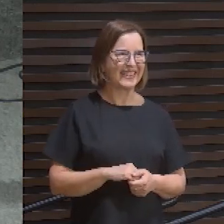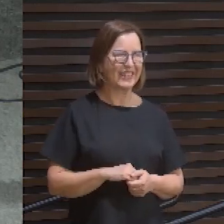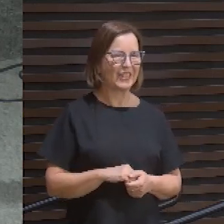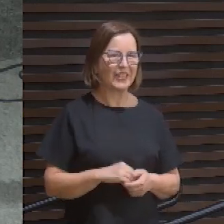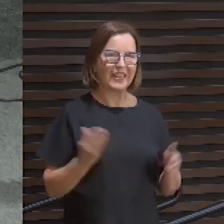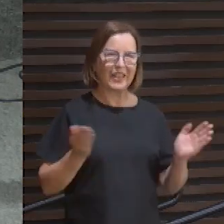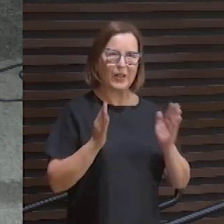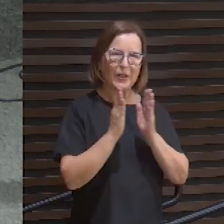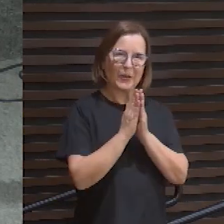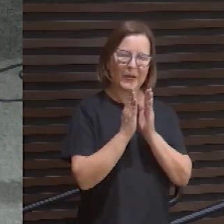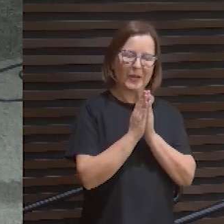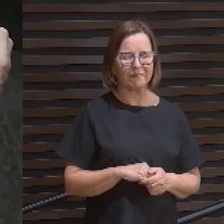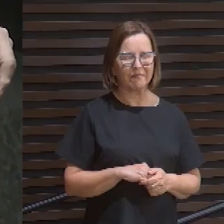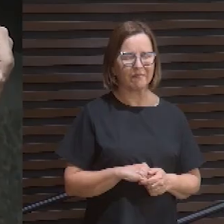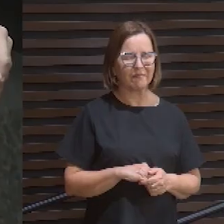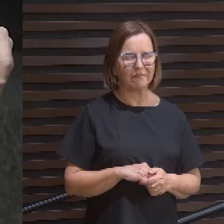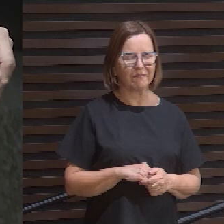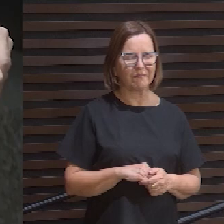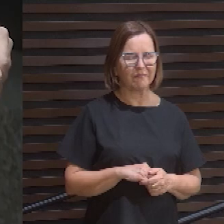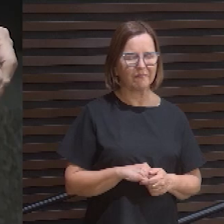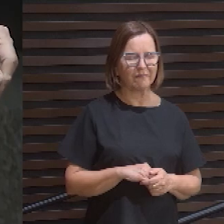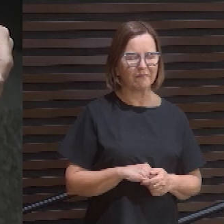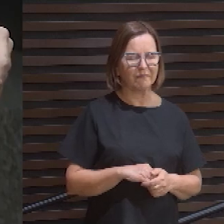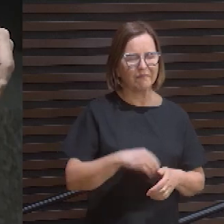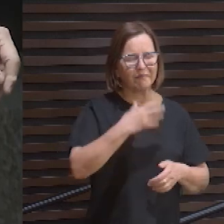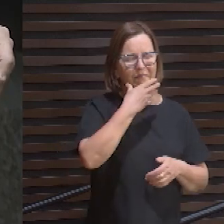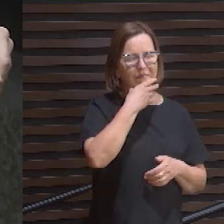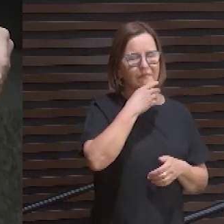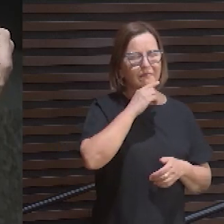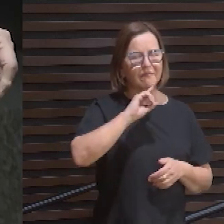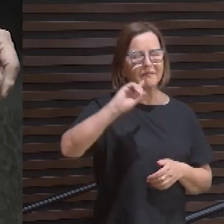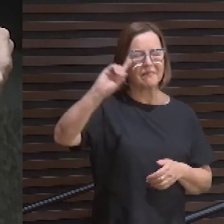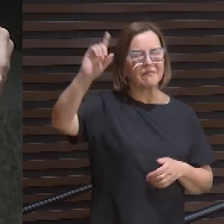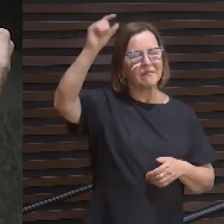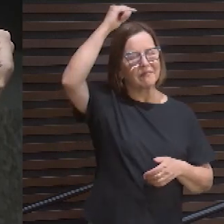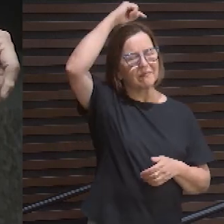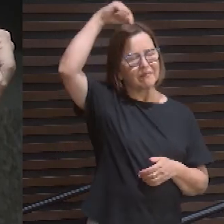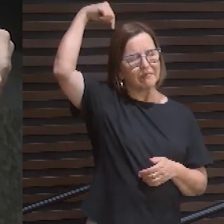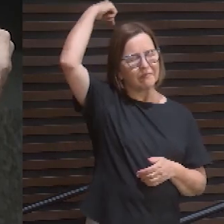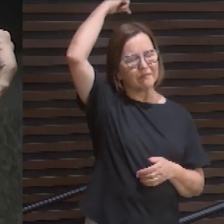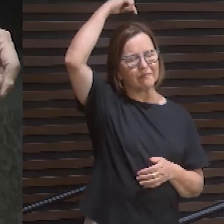Vamos orar, queridos? Pai Santo,